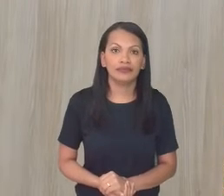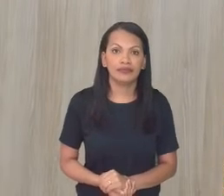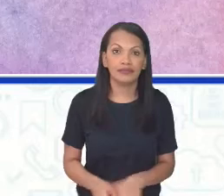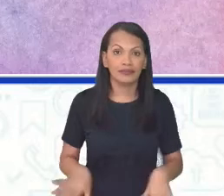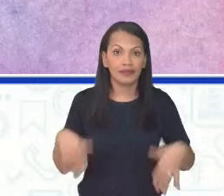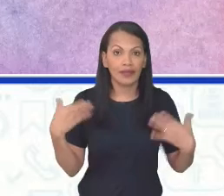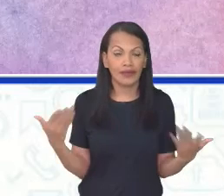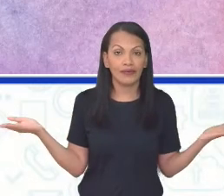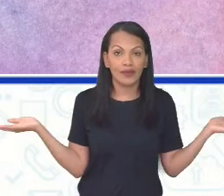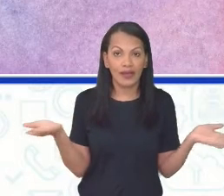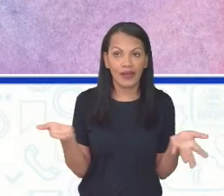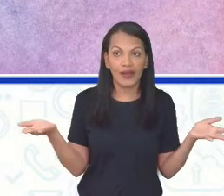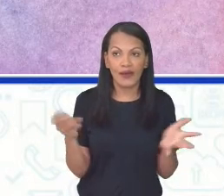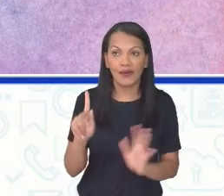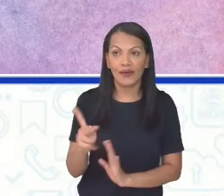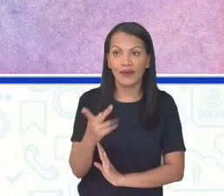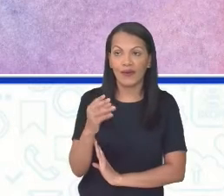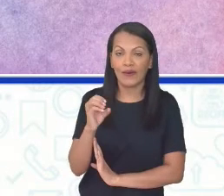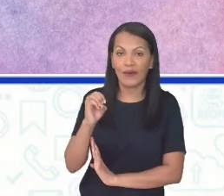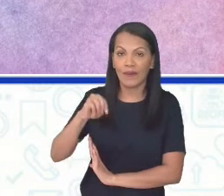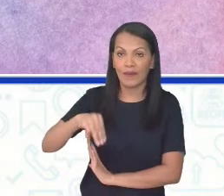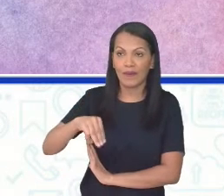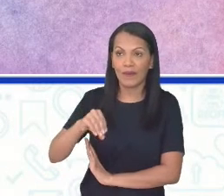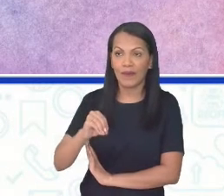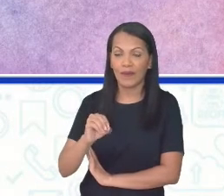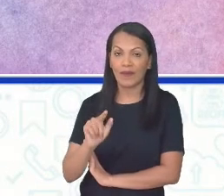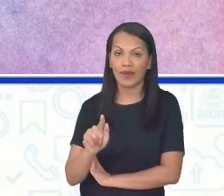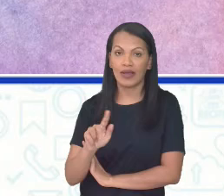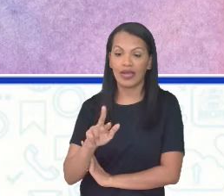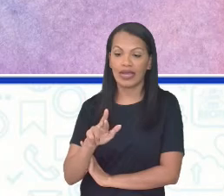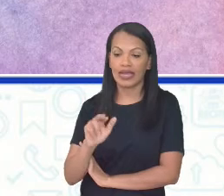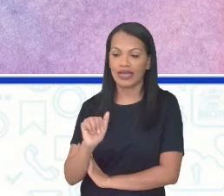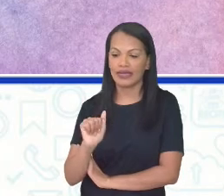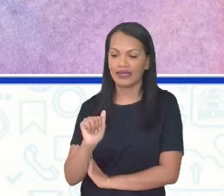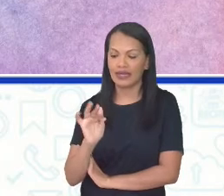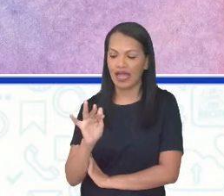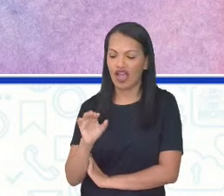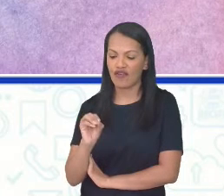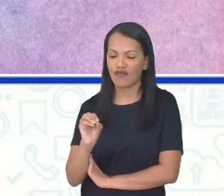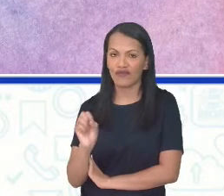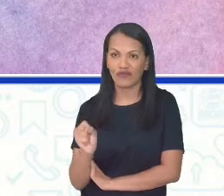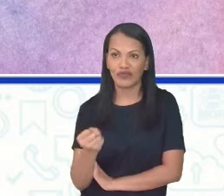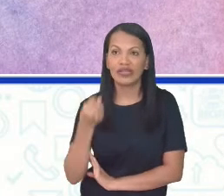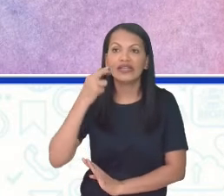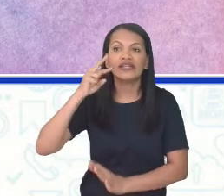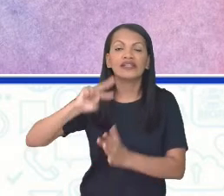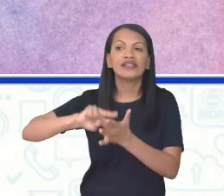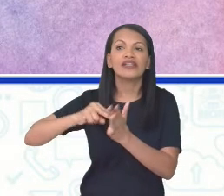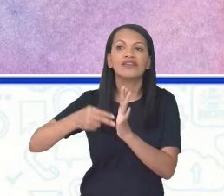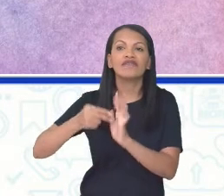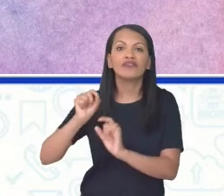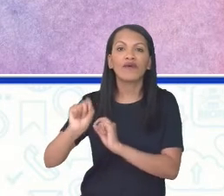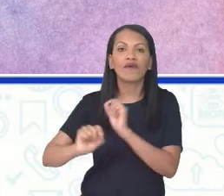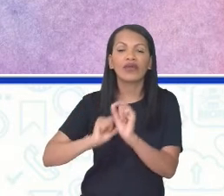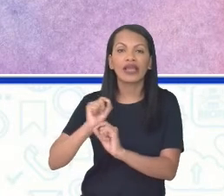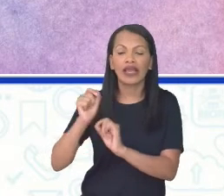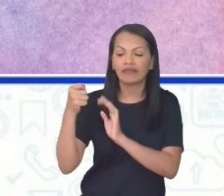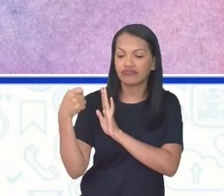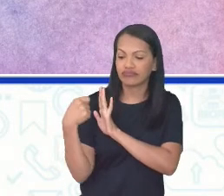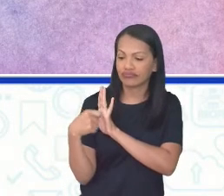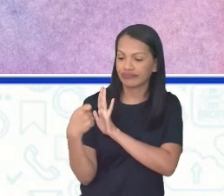Então, agora, homo mais grafos, não é? Significa o quê? Grafia igual, não é?